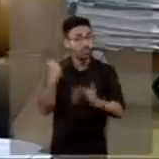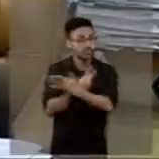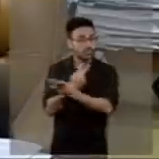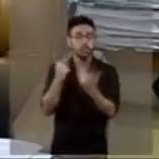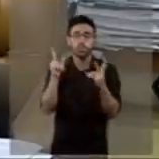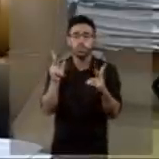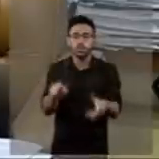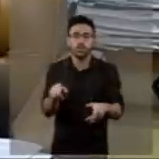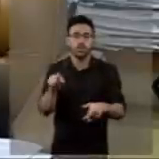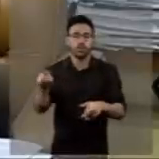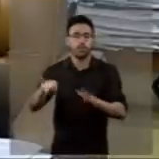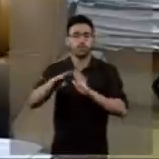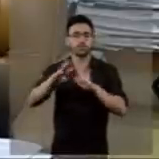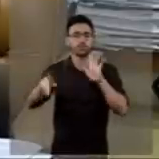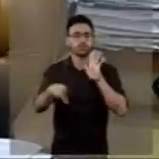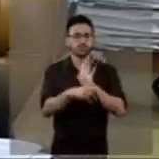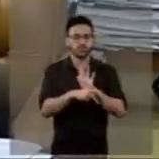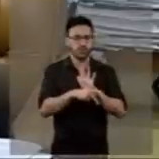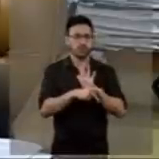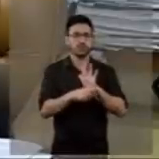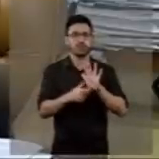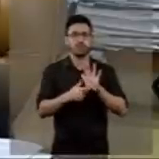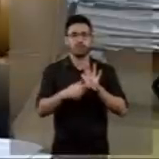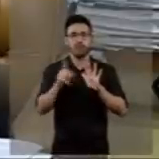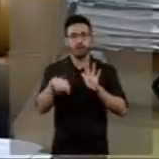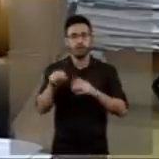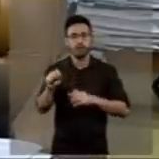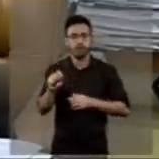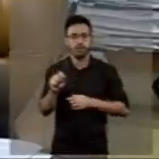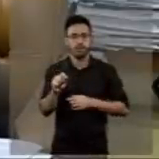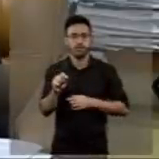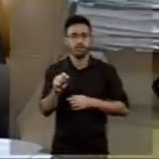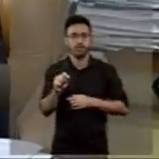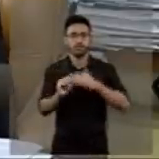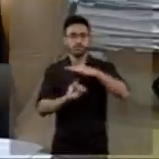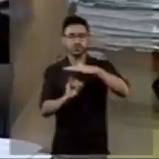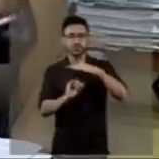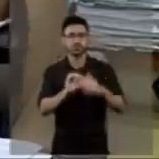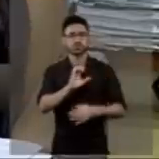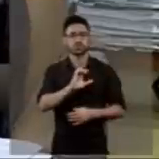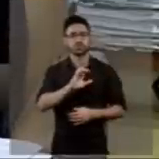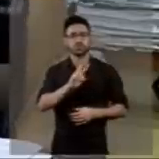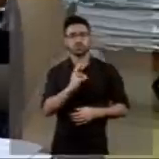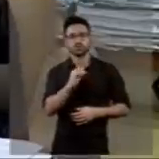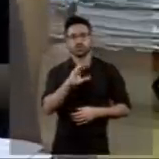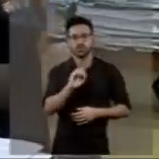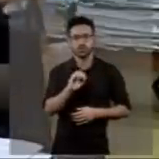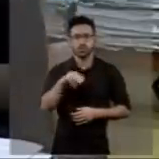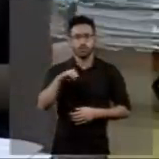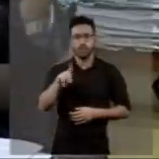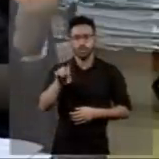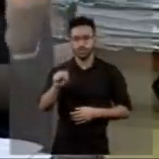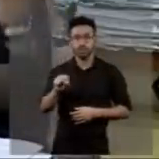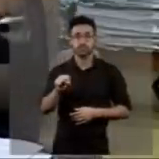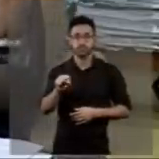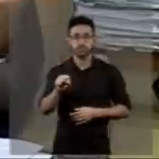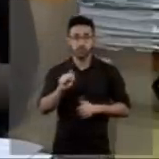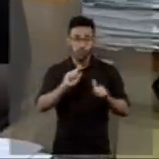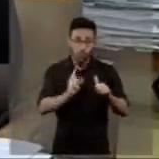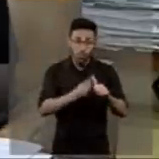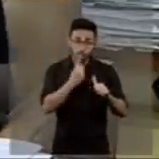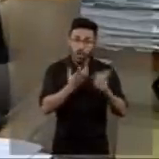relação à medida provisória, o caso do Instituto Chico Mendes, que repercutia sobre 500 outras